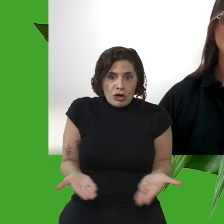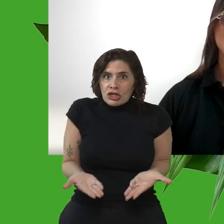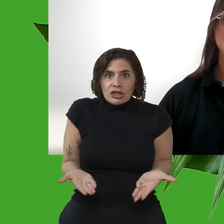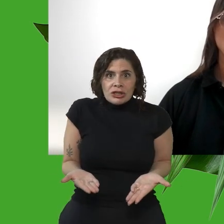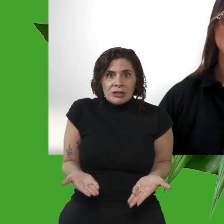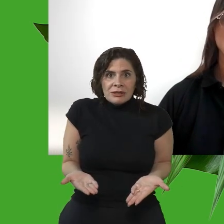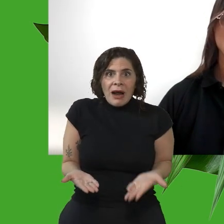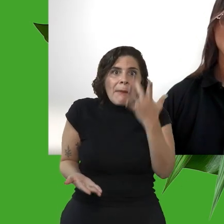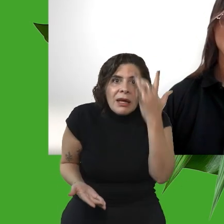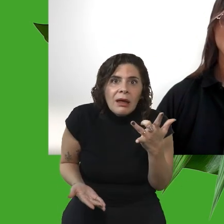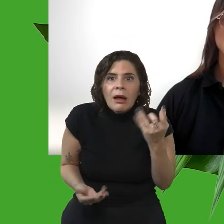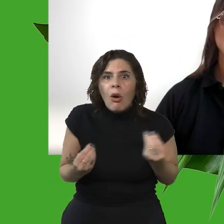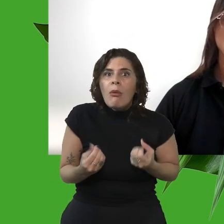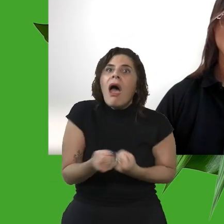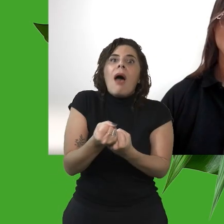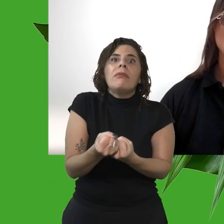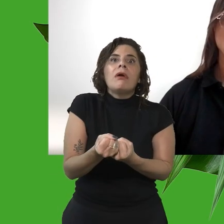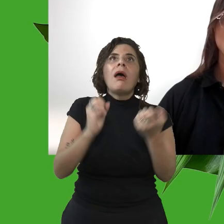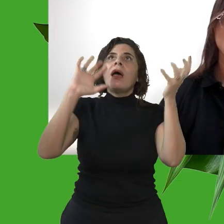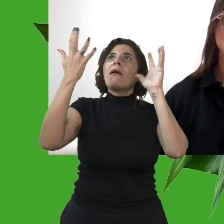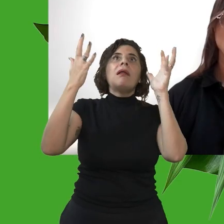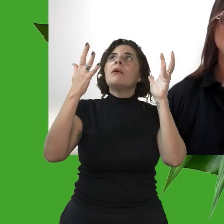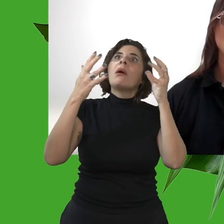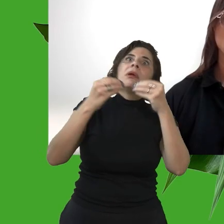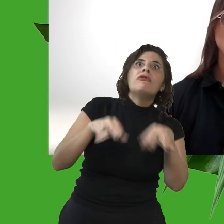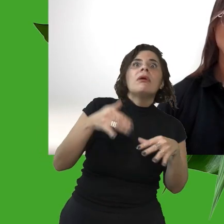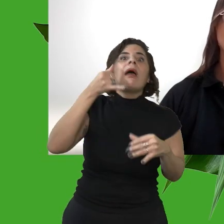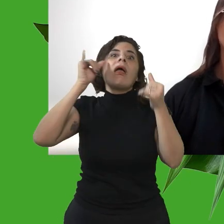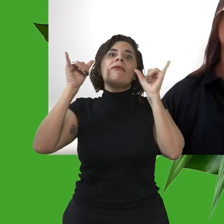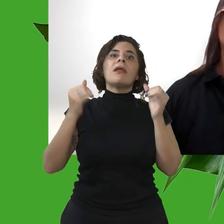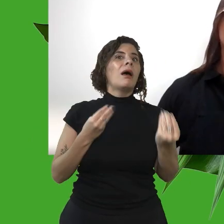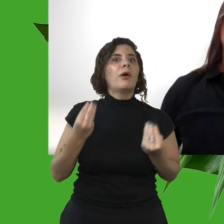para colaborar com essa resiliência climática?